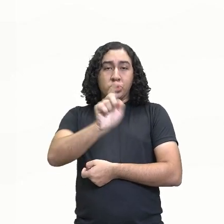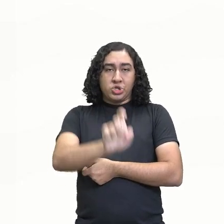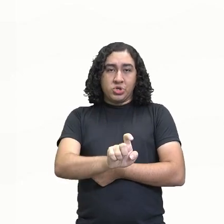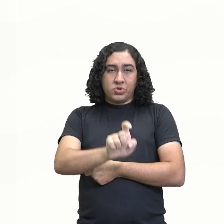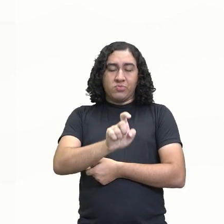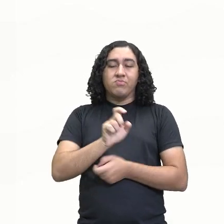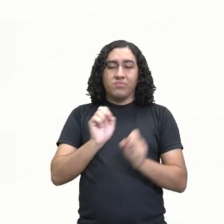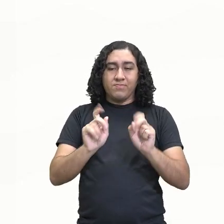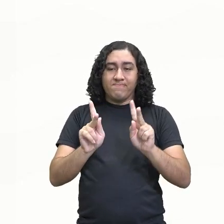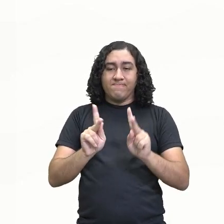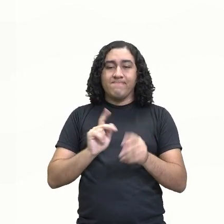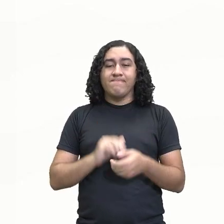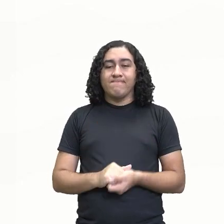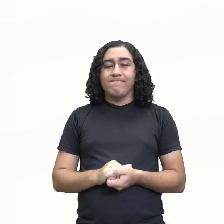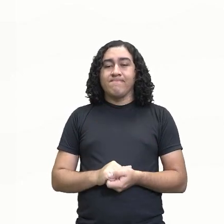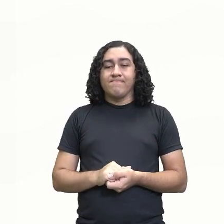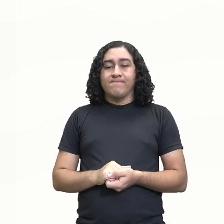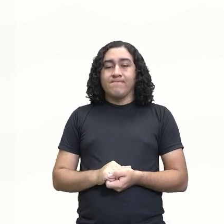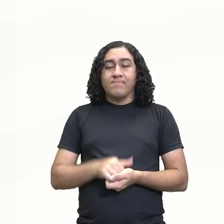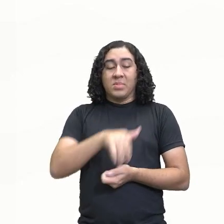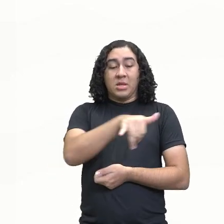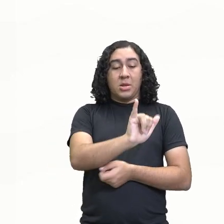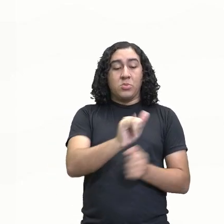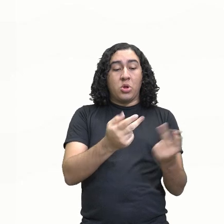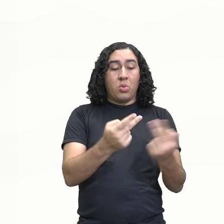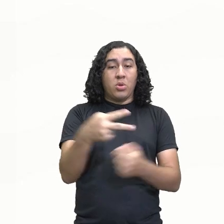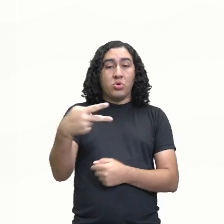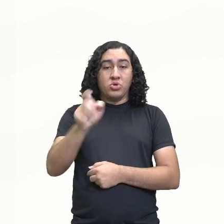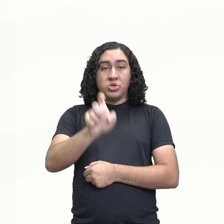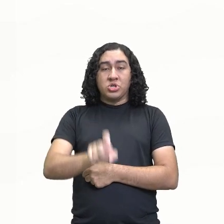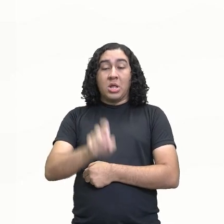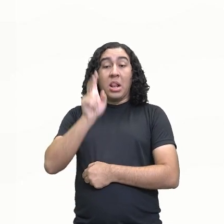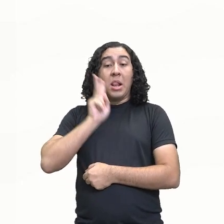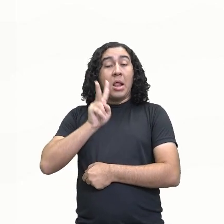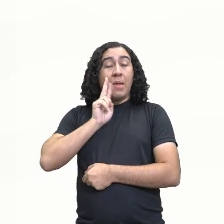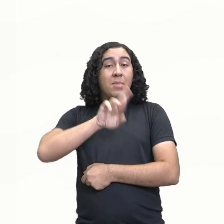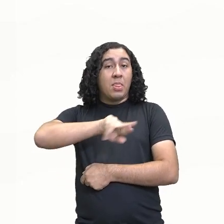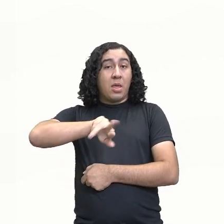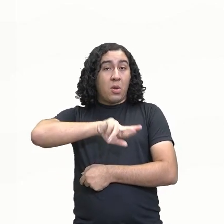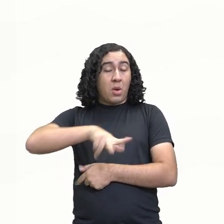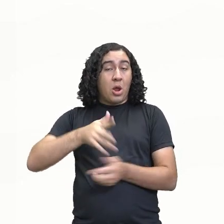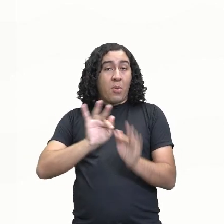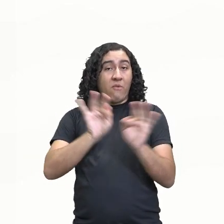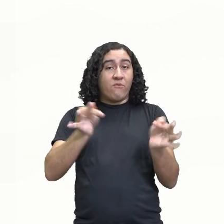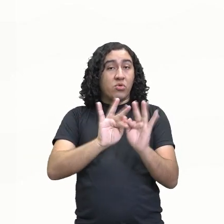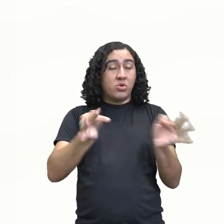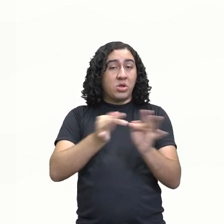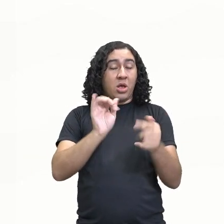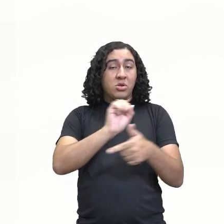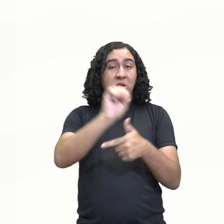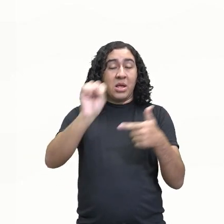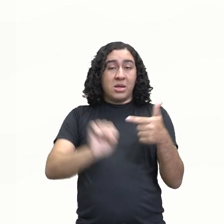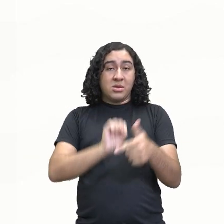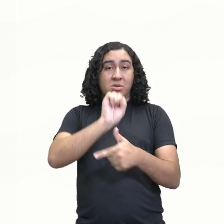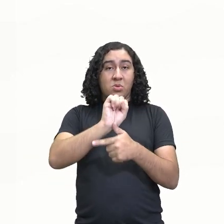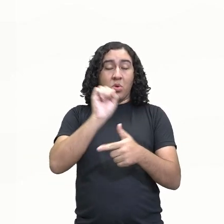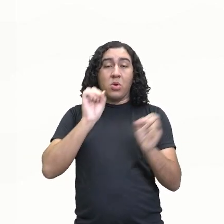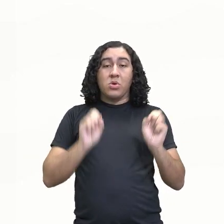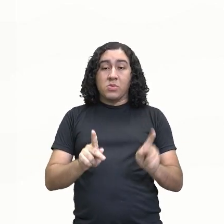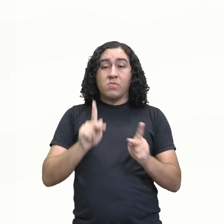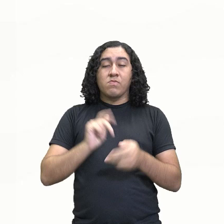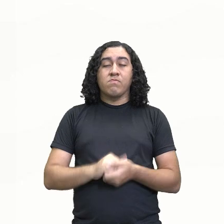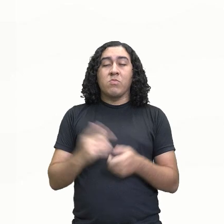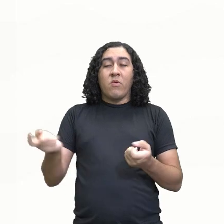2x, tudo bem? Y é igual a 2x, lembrando que isso daqui não é uma função seno, voltamos ali, não é, na